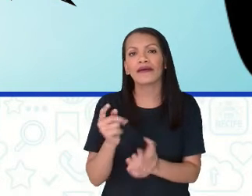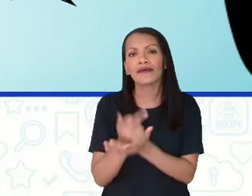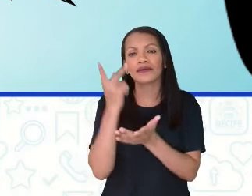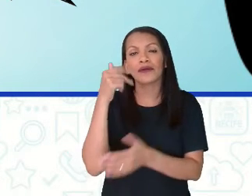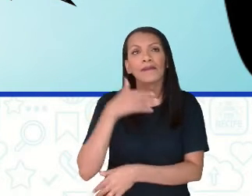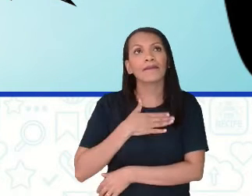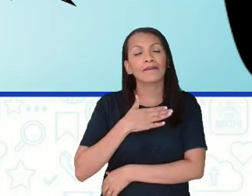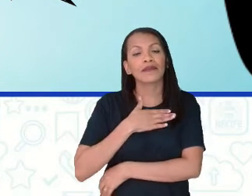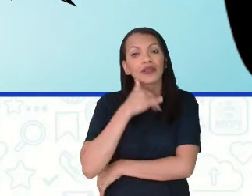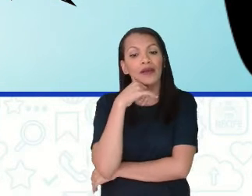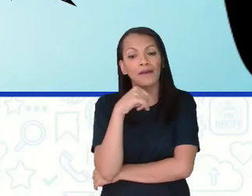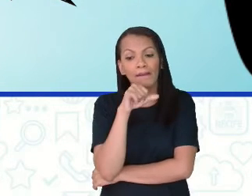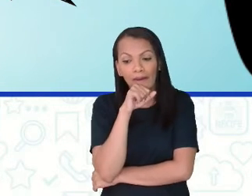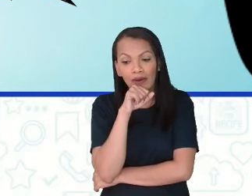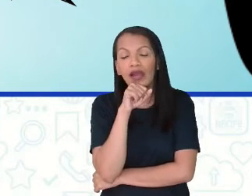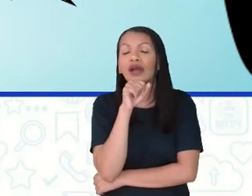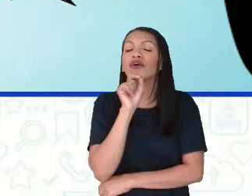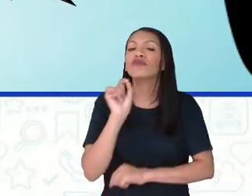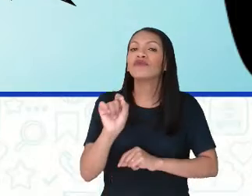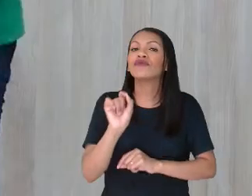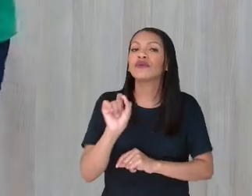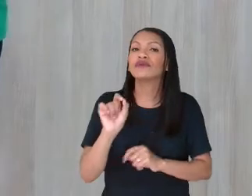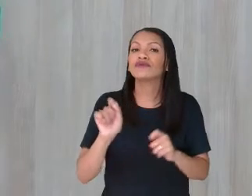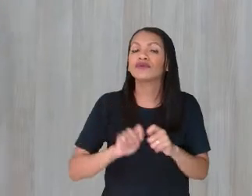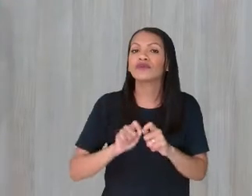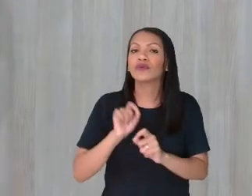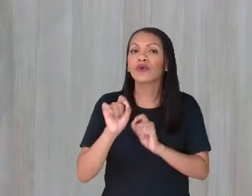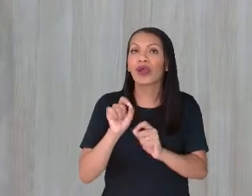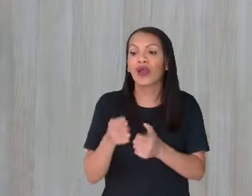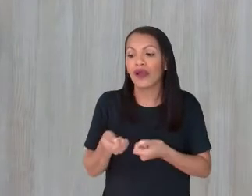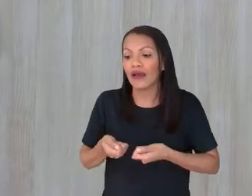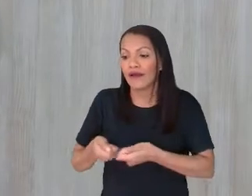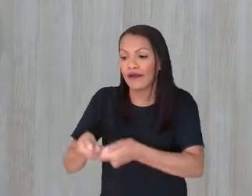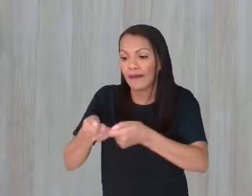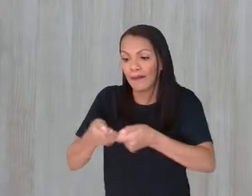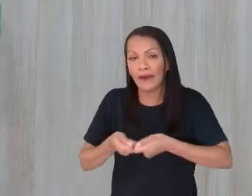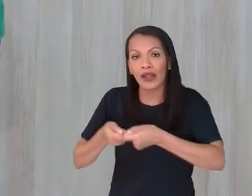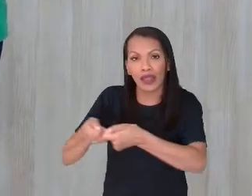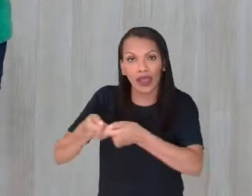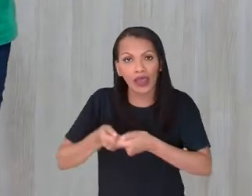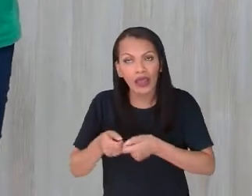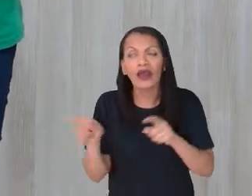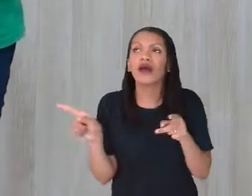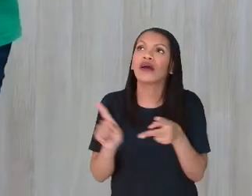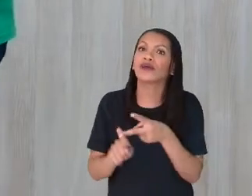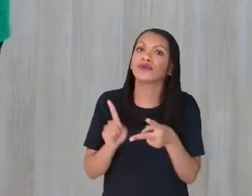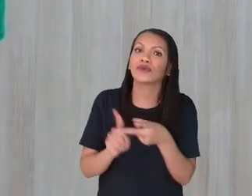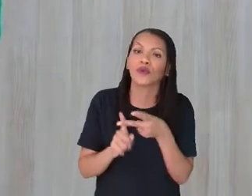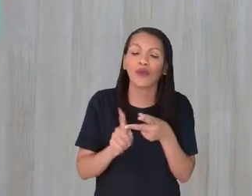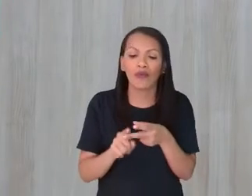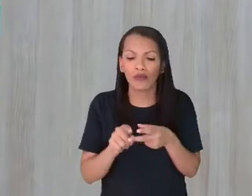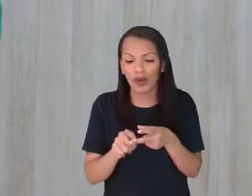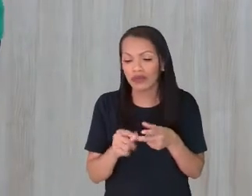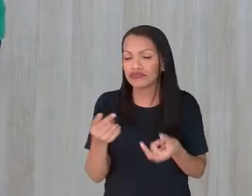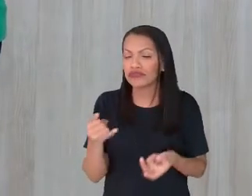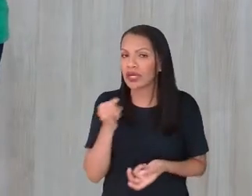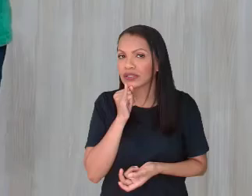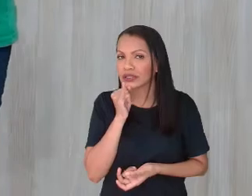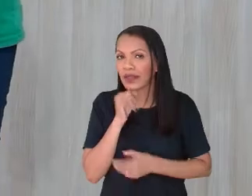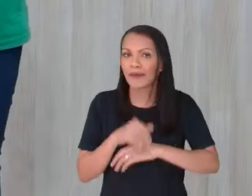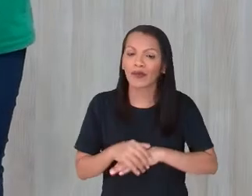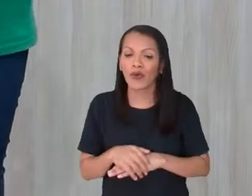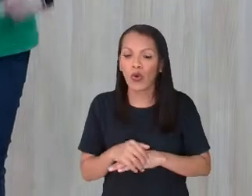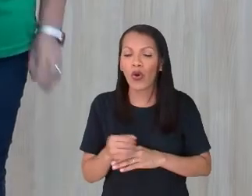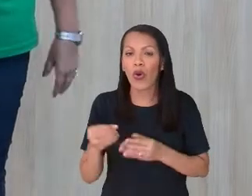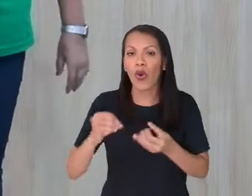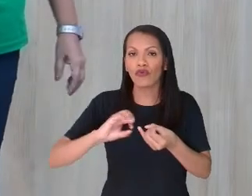Ela está catando feijão. O que ela está fazendo? Ela está peneirando. Vejam o que vai acontecer no dia a dia para a gente começar a perceber